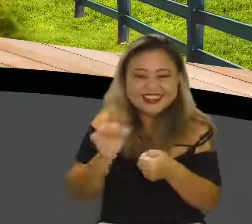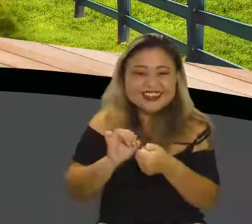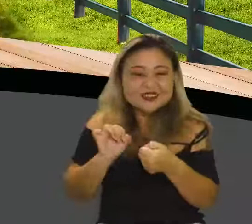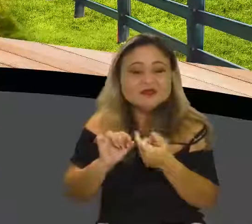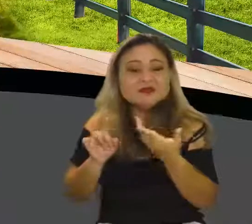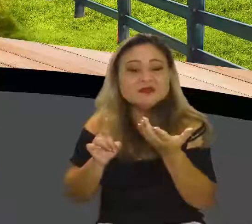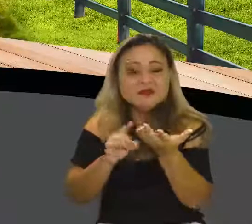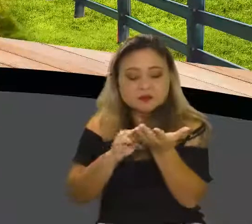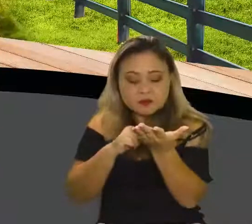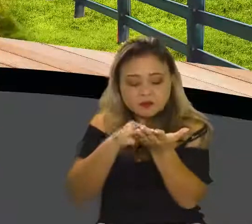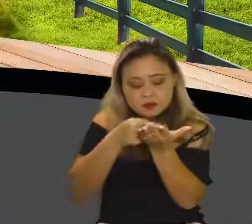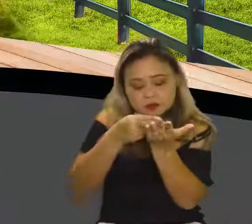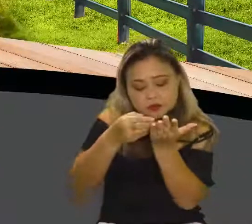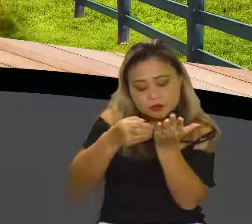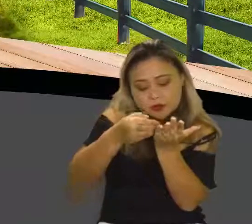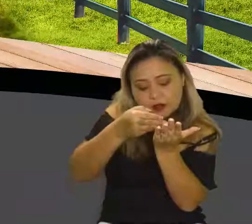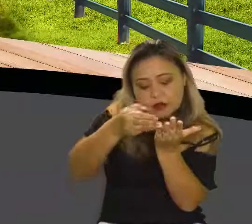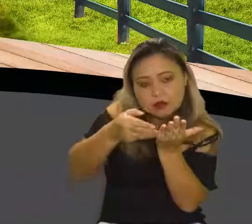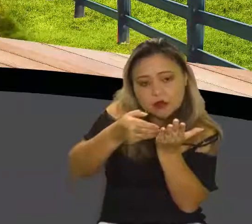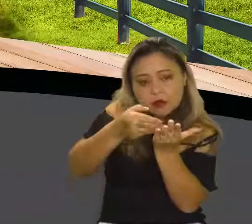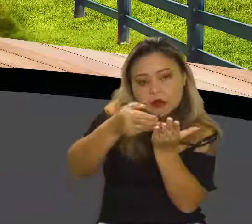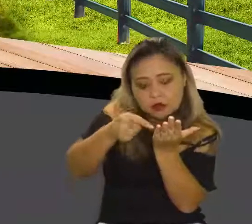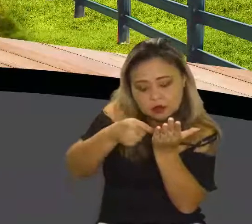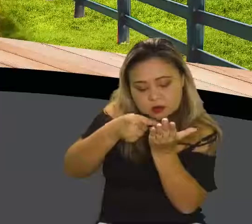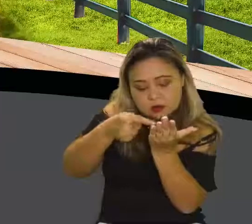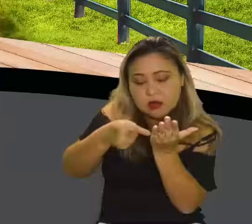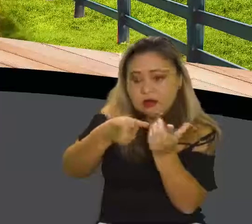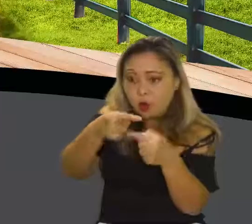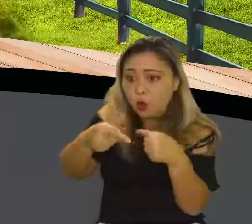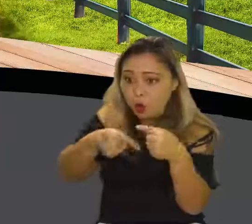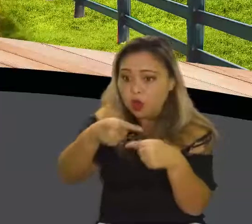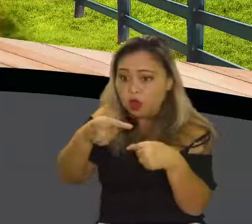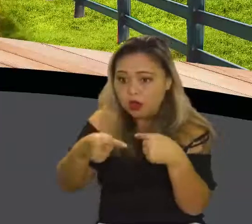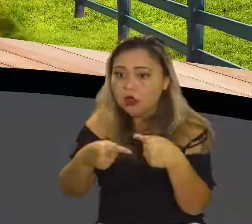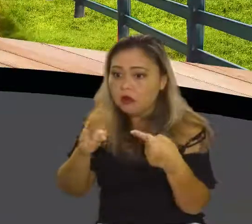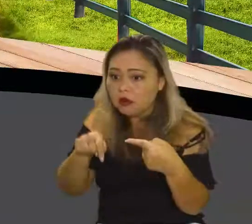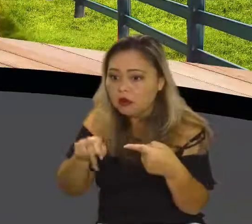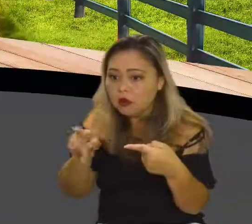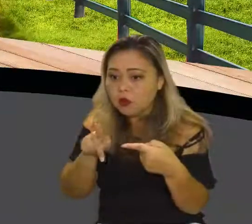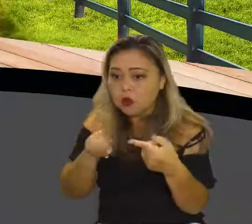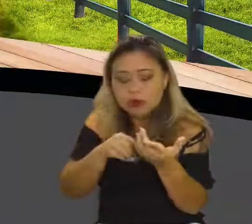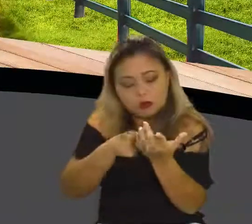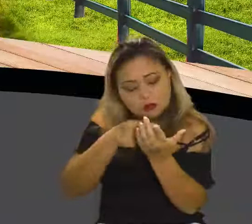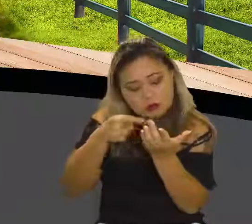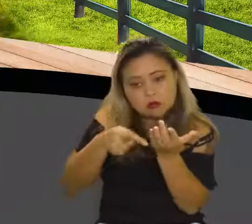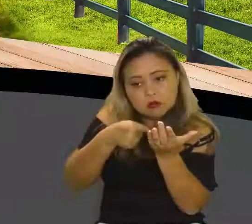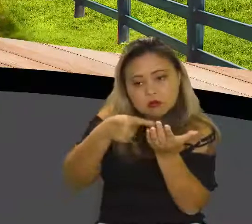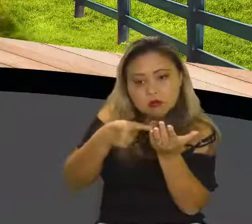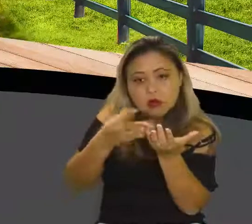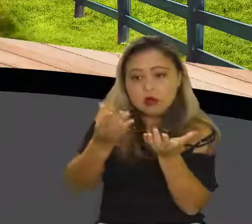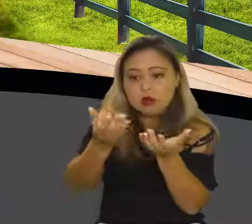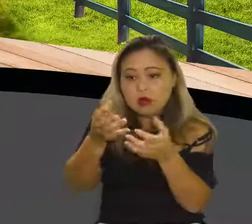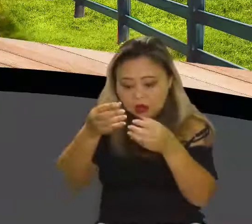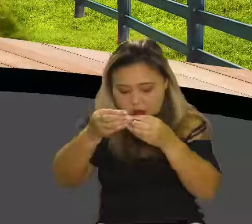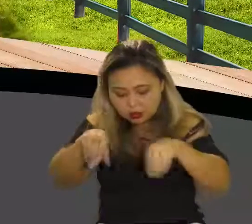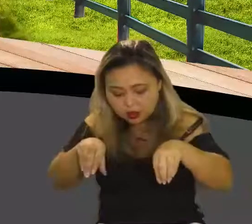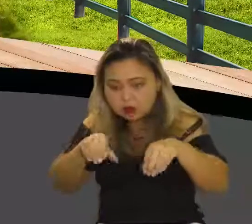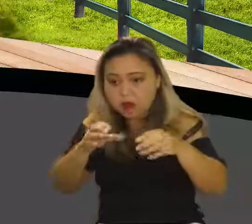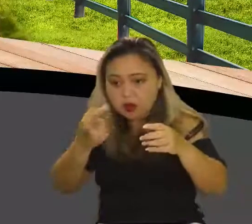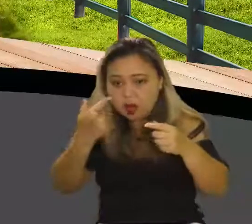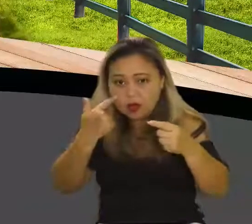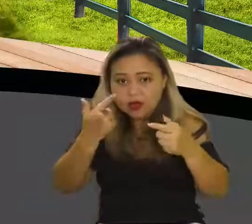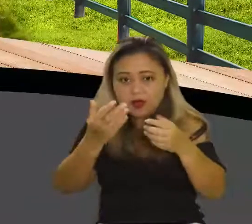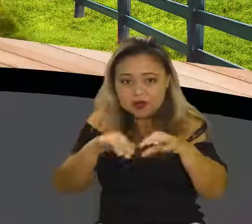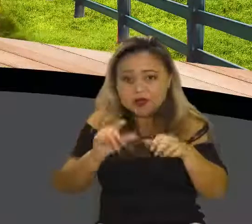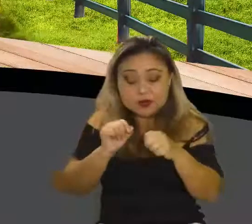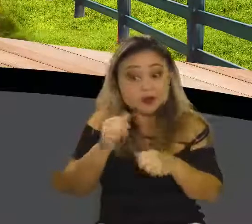Aí a gente vê que vem camadas. Ele vem rodando, professor, vem. Sabe o que ele vem rodando? Quebra um ovo na tua casa, mas faz